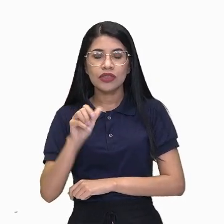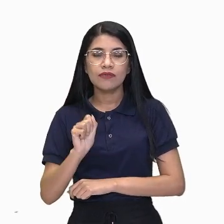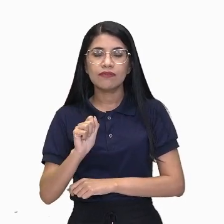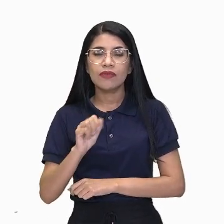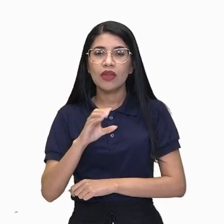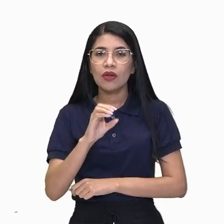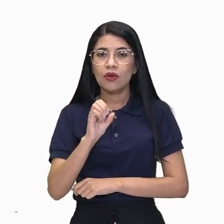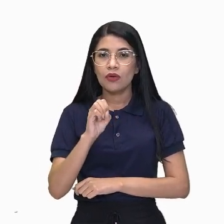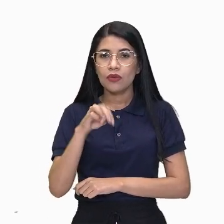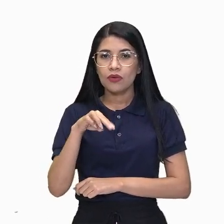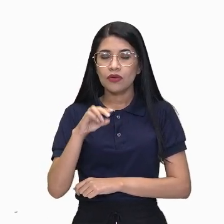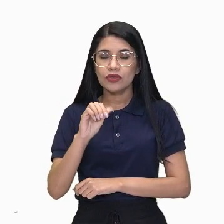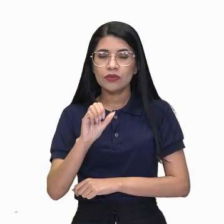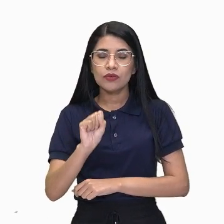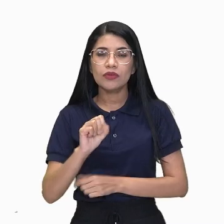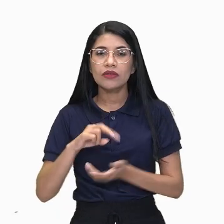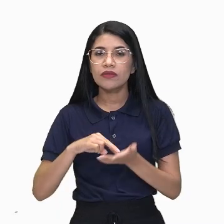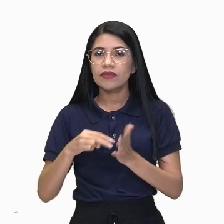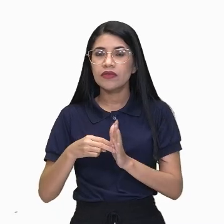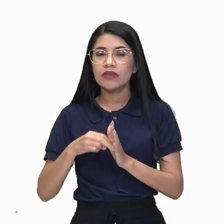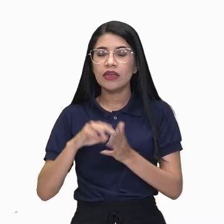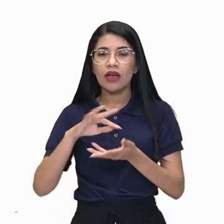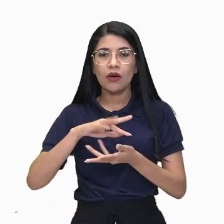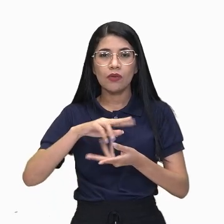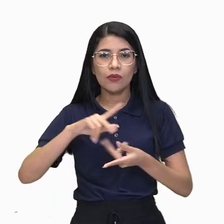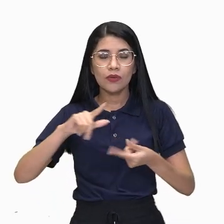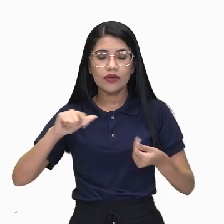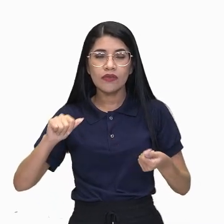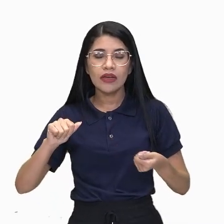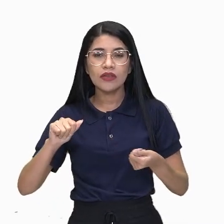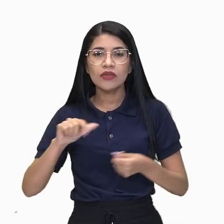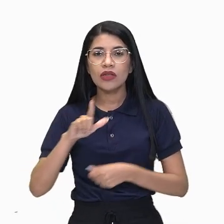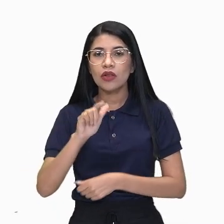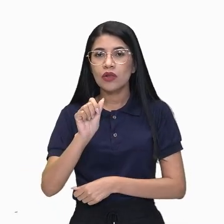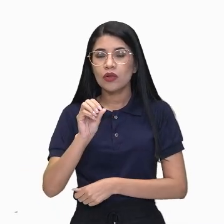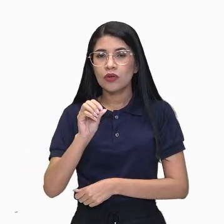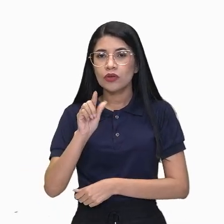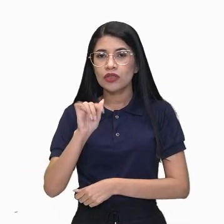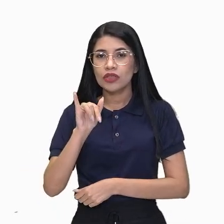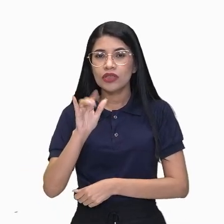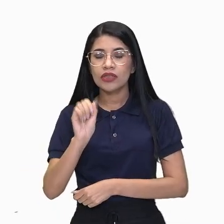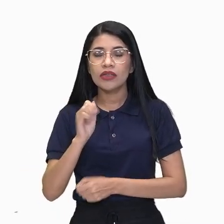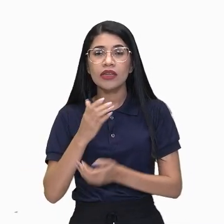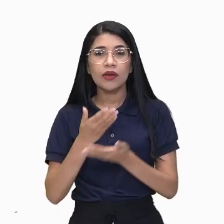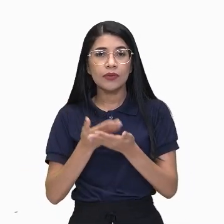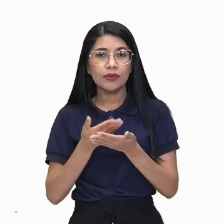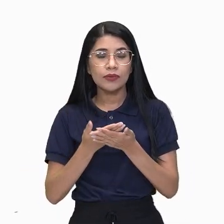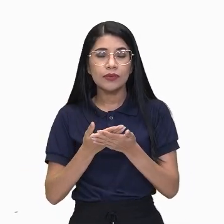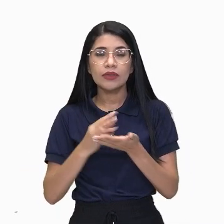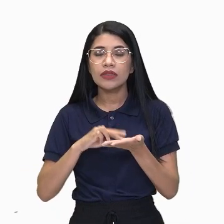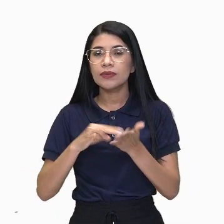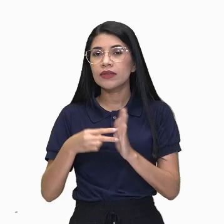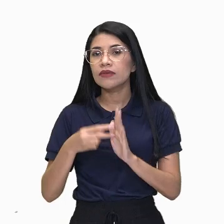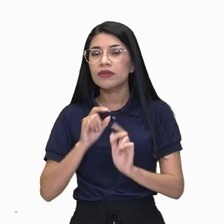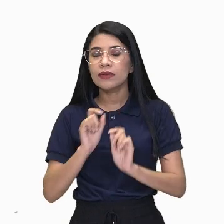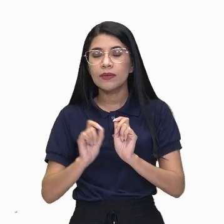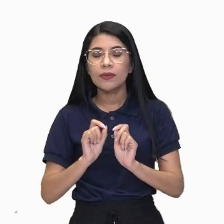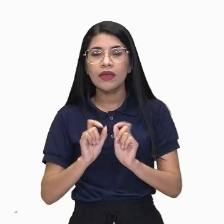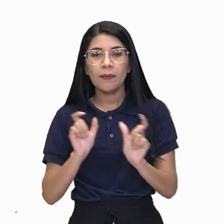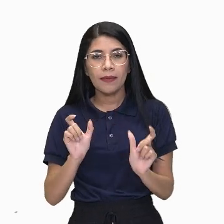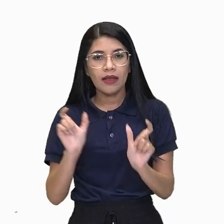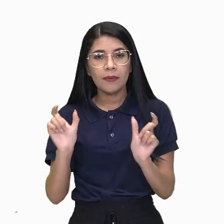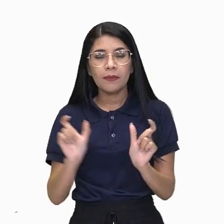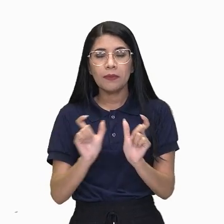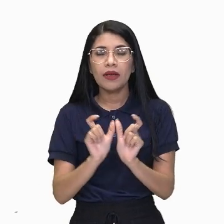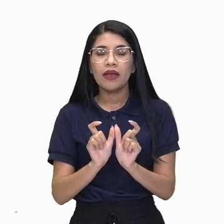universo, não é isso? Palavra dissecando aí os termos, e logia vem de logos, que é o estudo. Então, o estudo de como